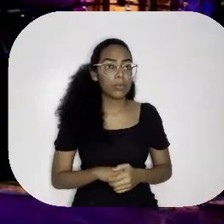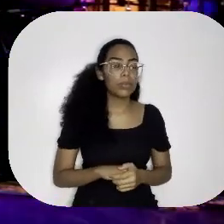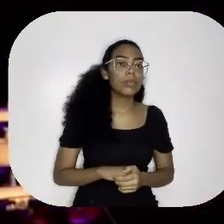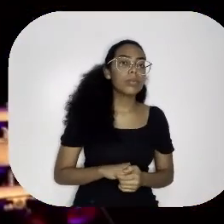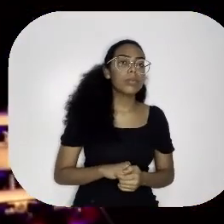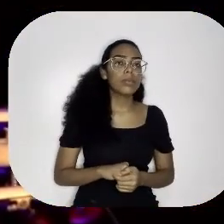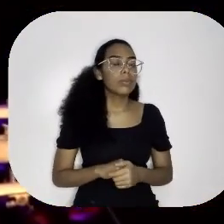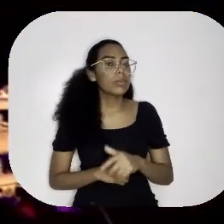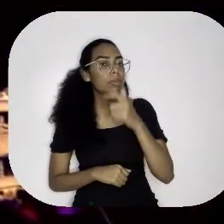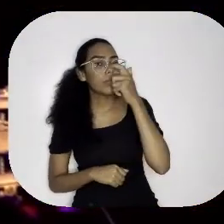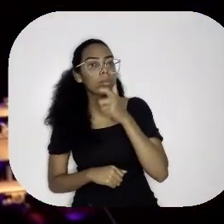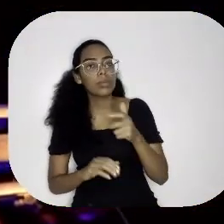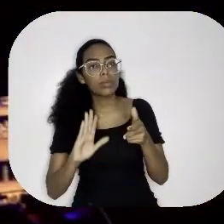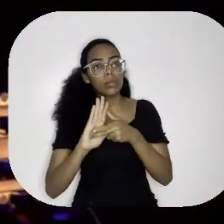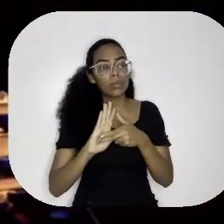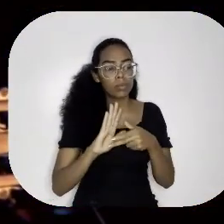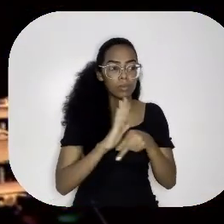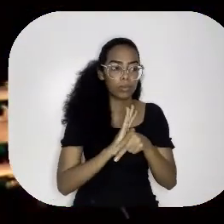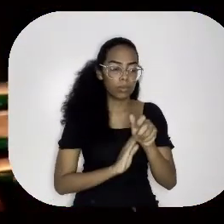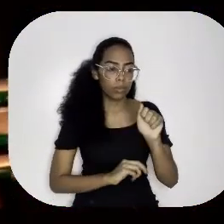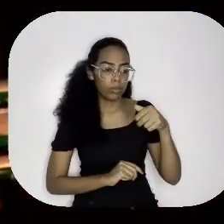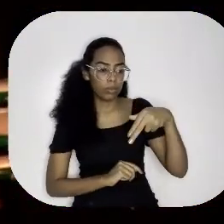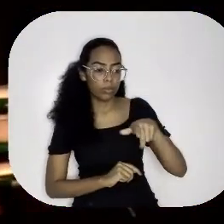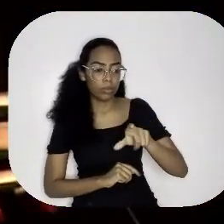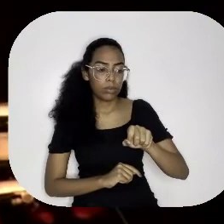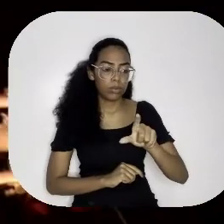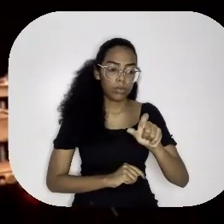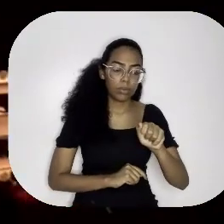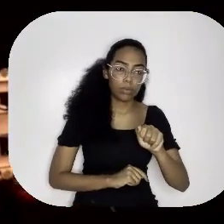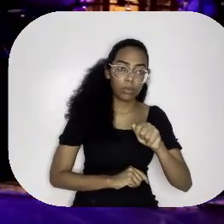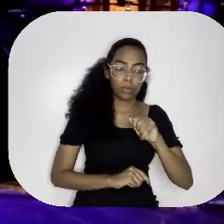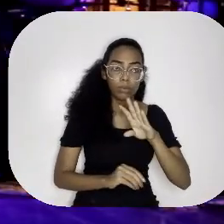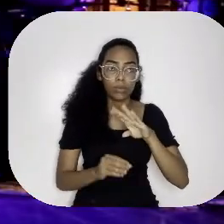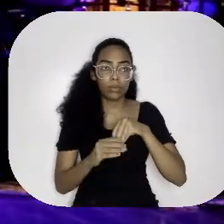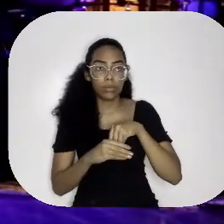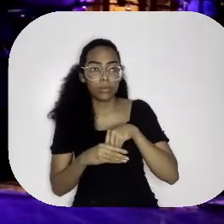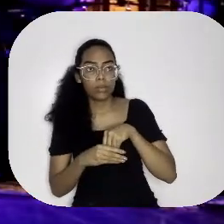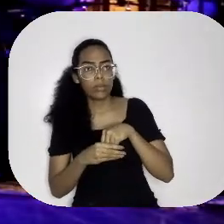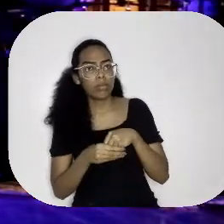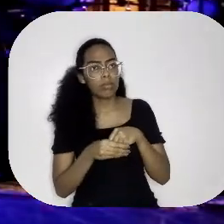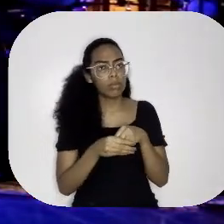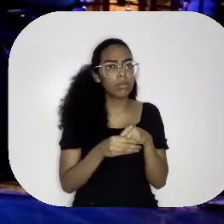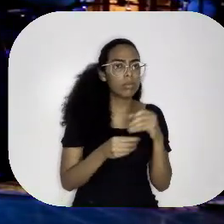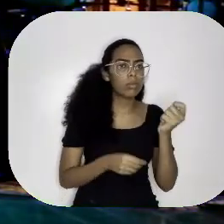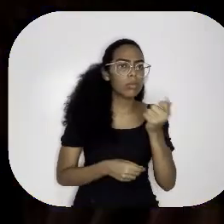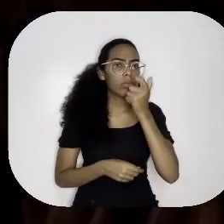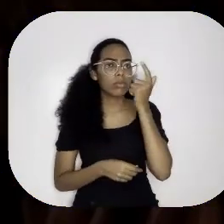Um zarapeco, eu sou da Angola, eu sou de um tempo mais que